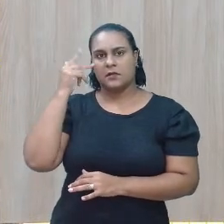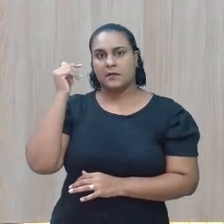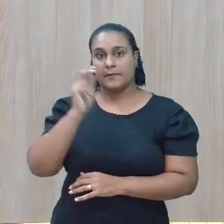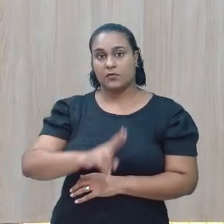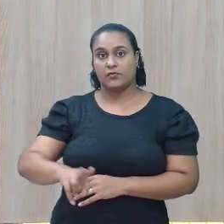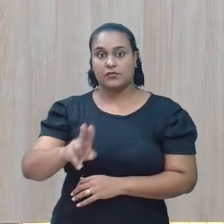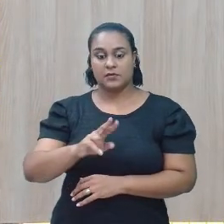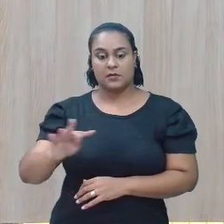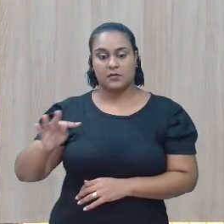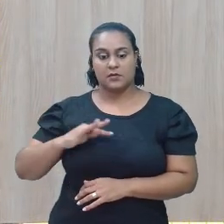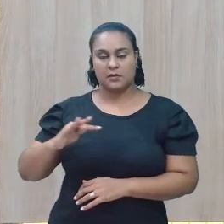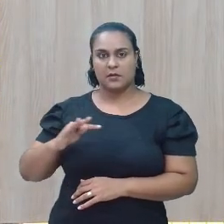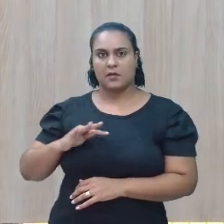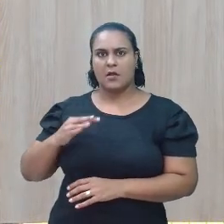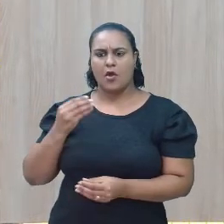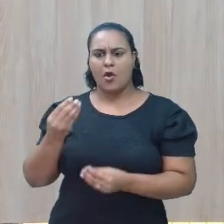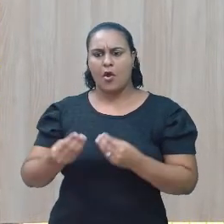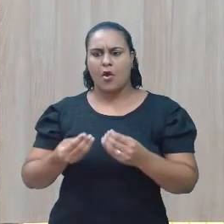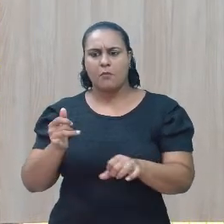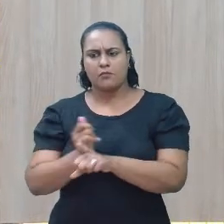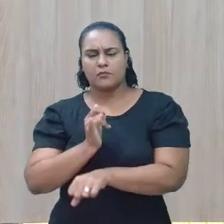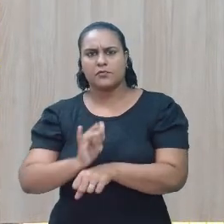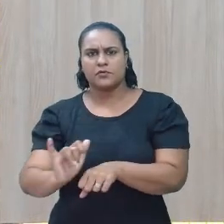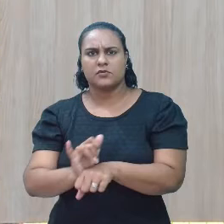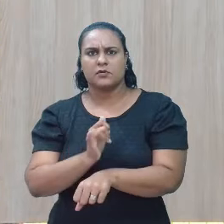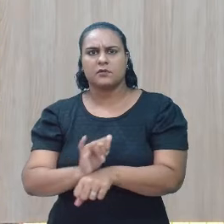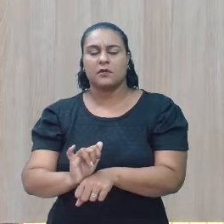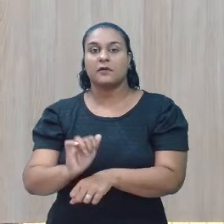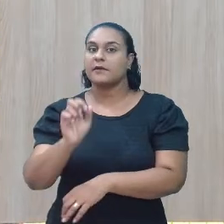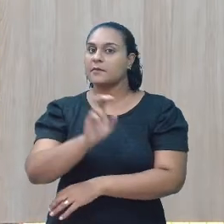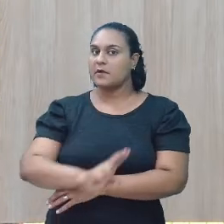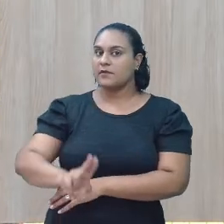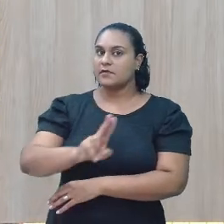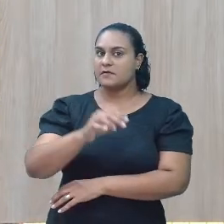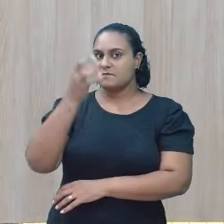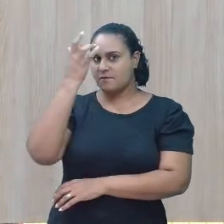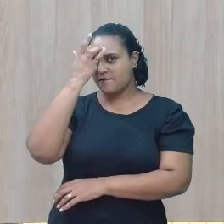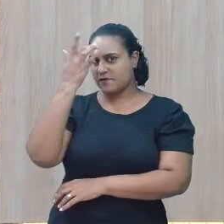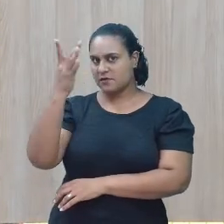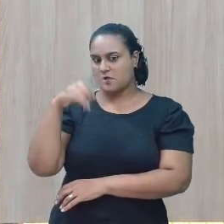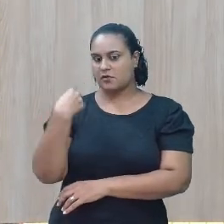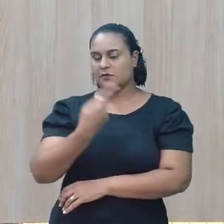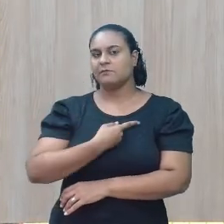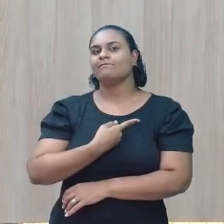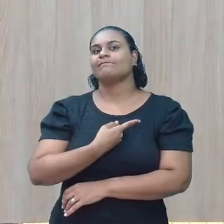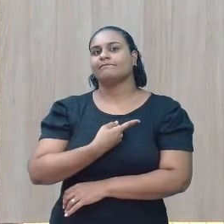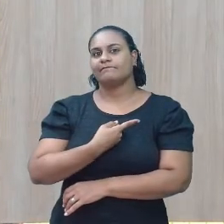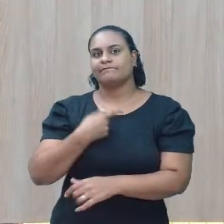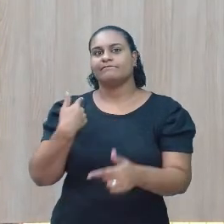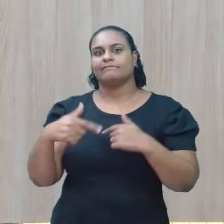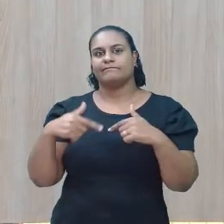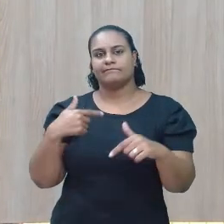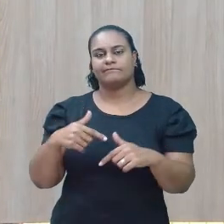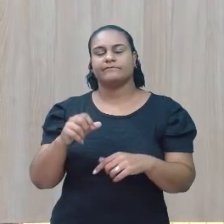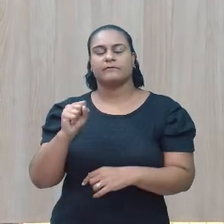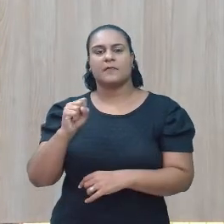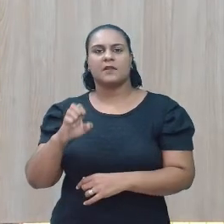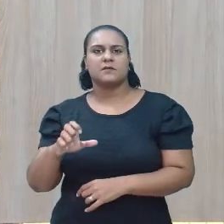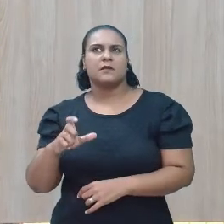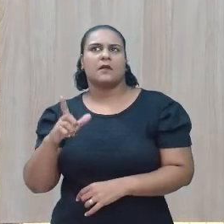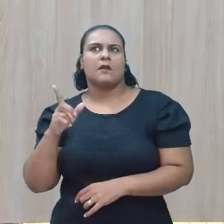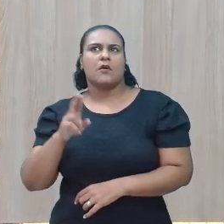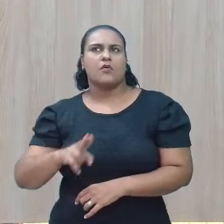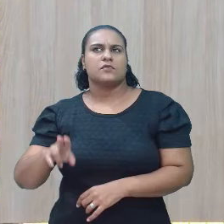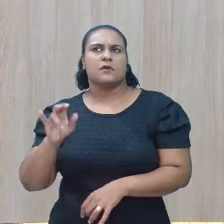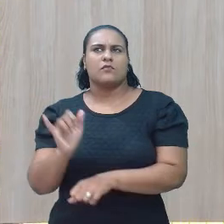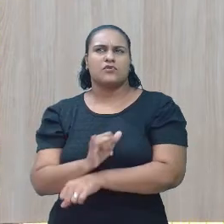a técnica como uma ferramenta que a gente vai usar para facilitar o nosso trabalho. Se você utiliza uma ferramenta que